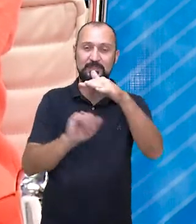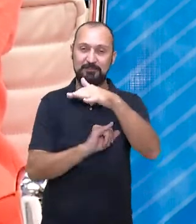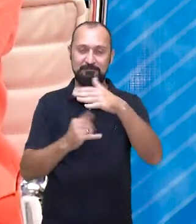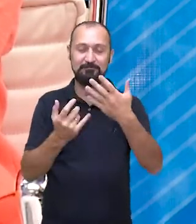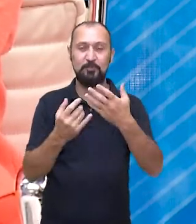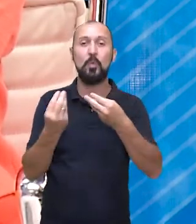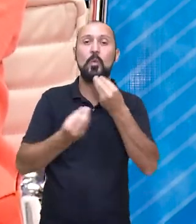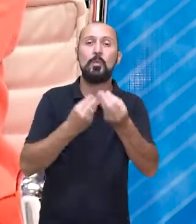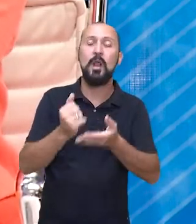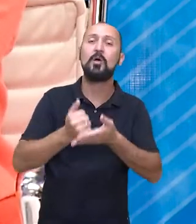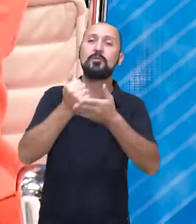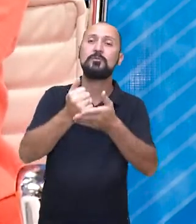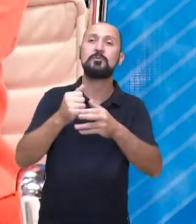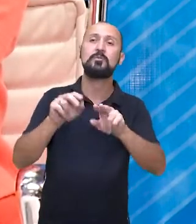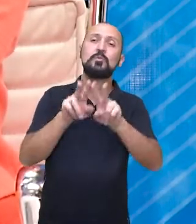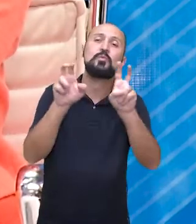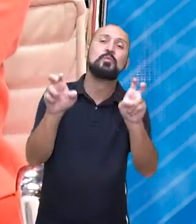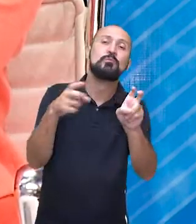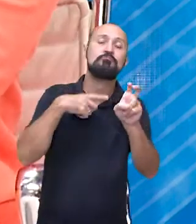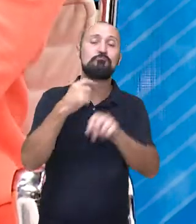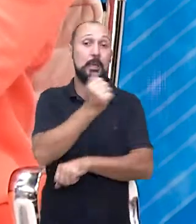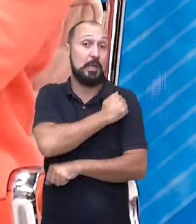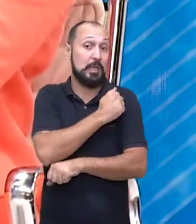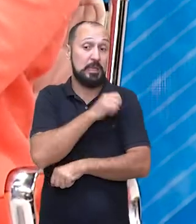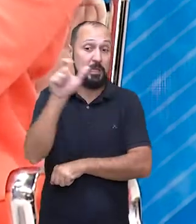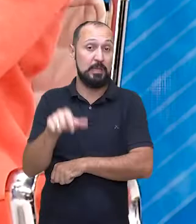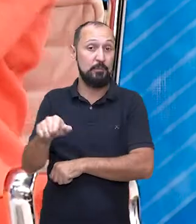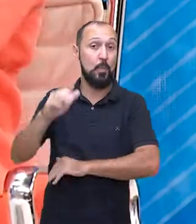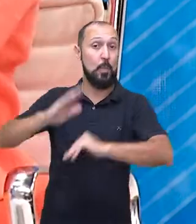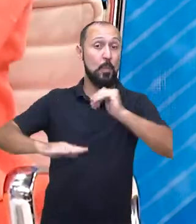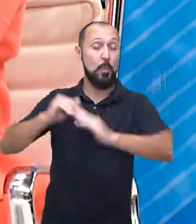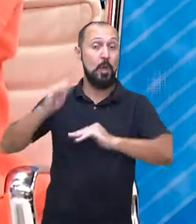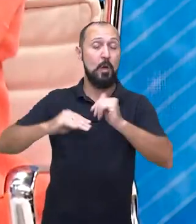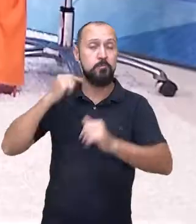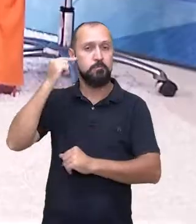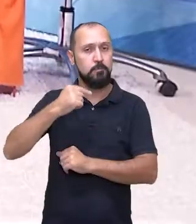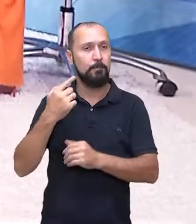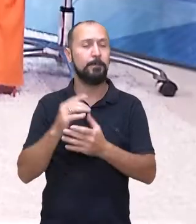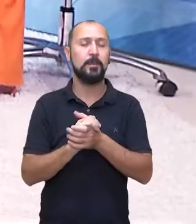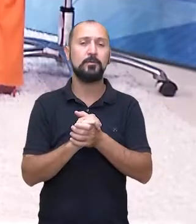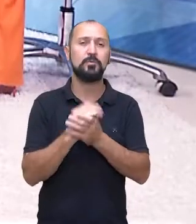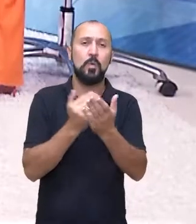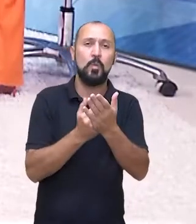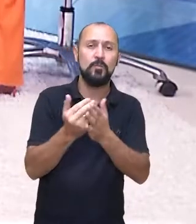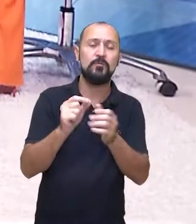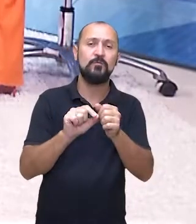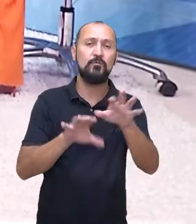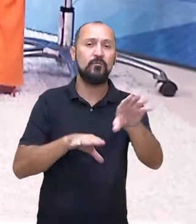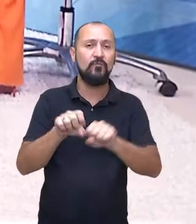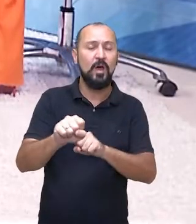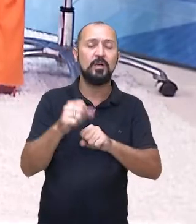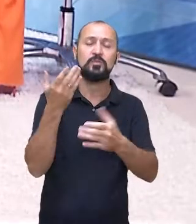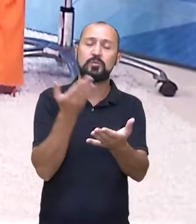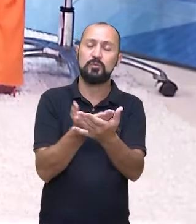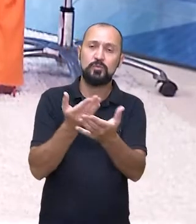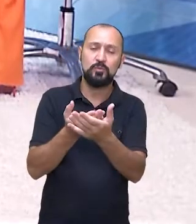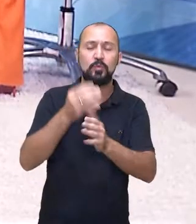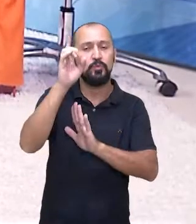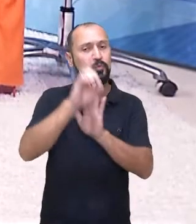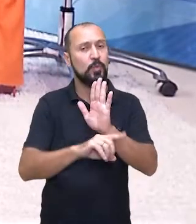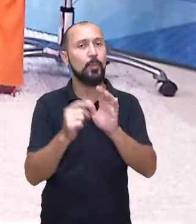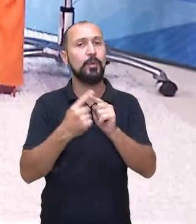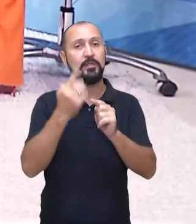qual que é o papel da ESA na construção da parte acadêmica da do advogado então Silvia né nós fizemos a